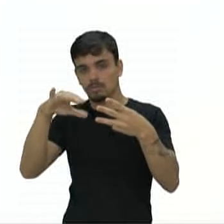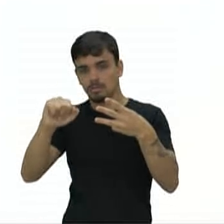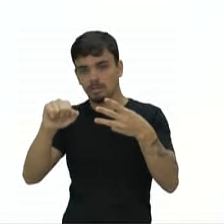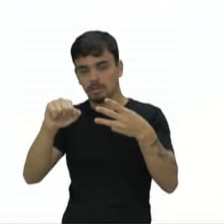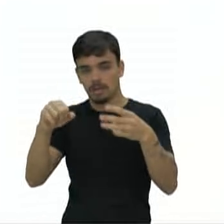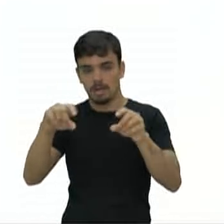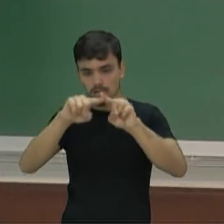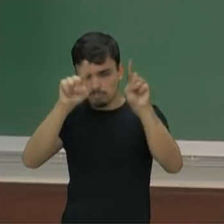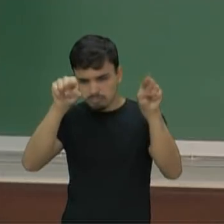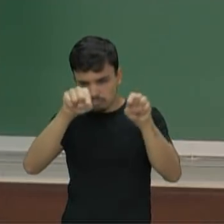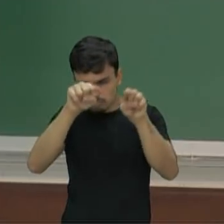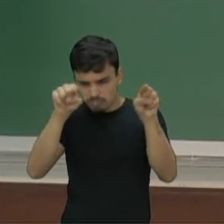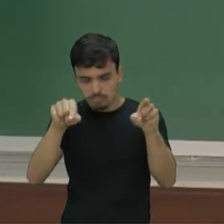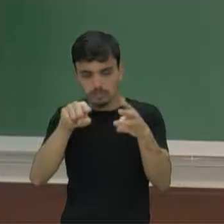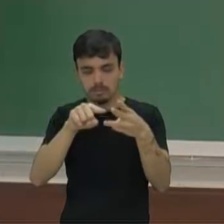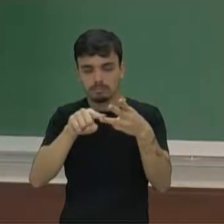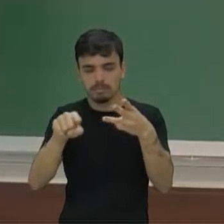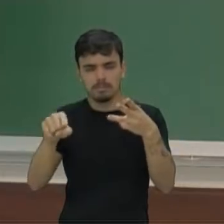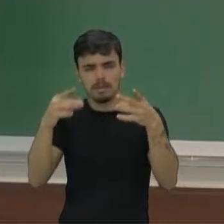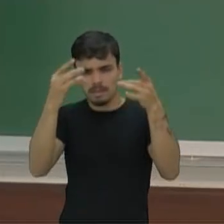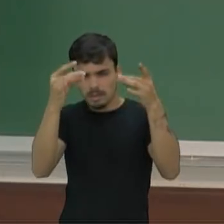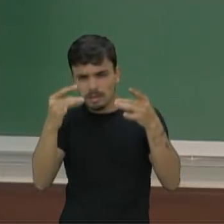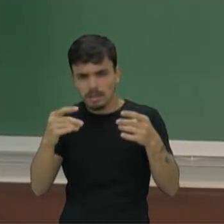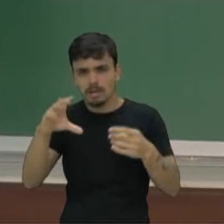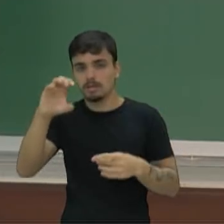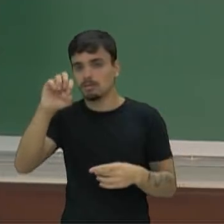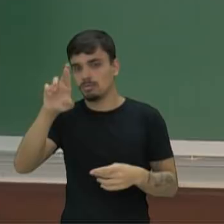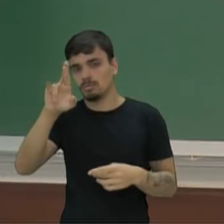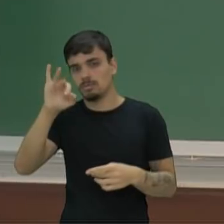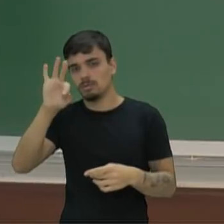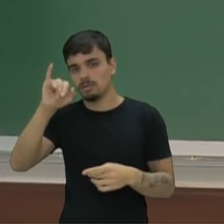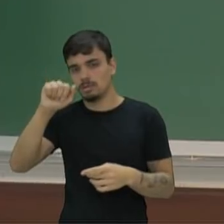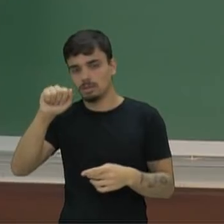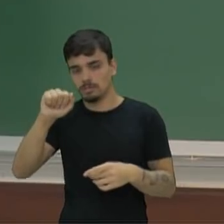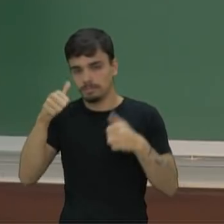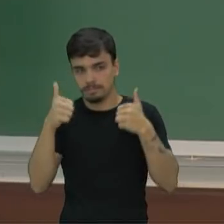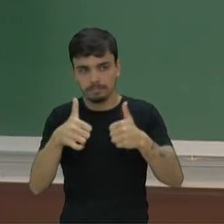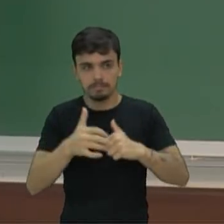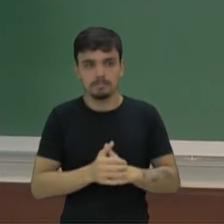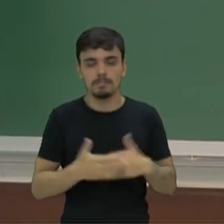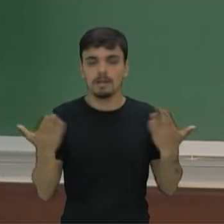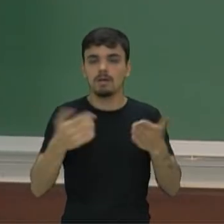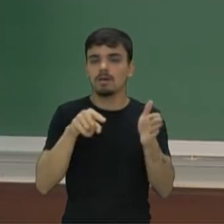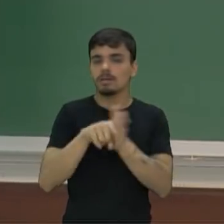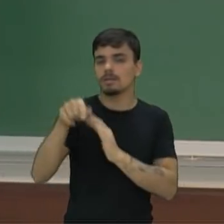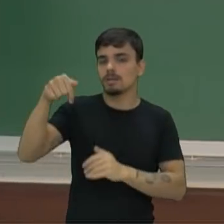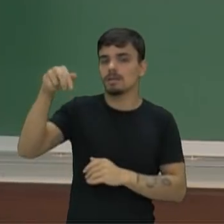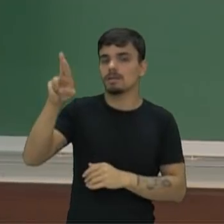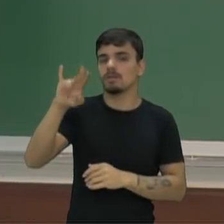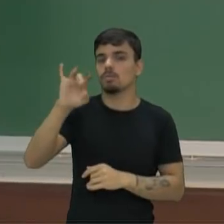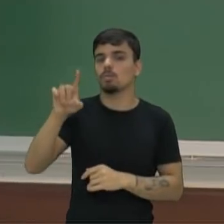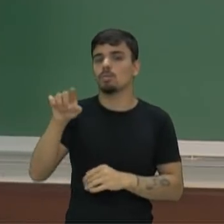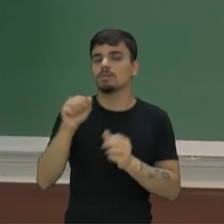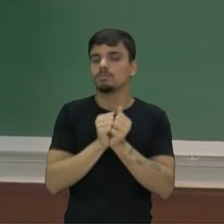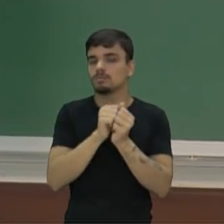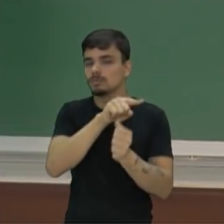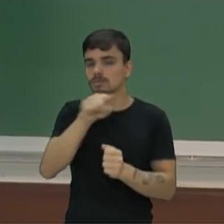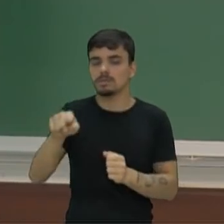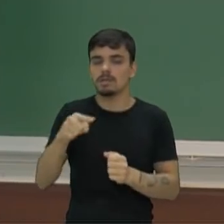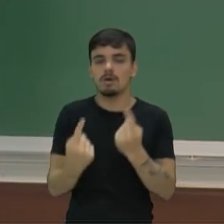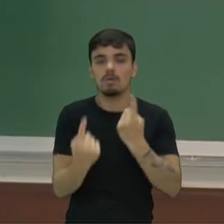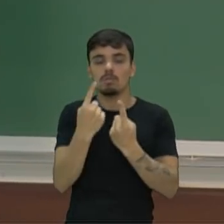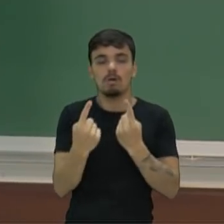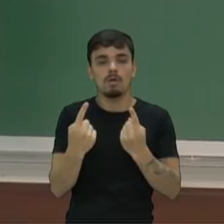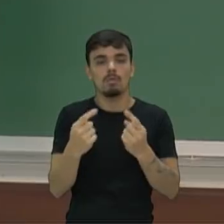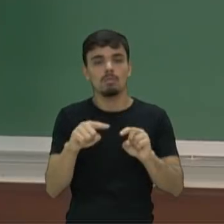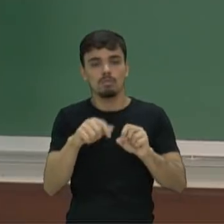duas volutas; e a coríntia, que era uma combinação das outras duas. Vamos fazer junto esse quiz aí, vem junto comigo. Qual é o nome da